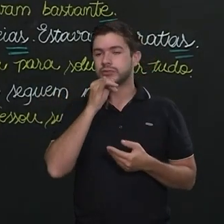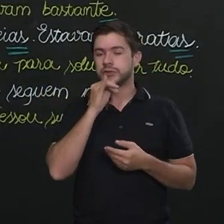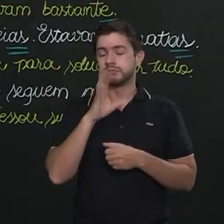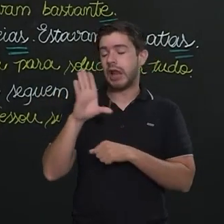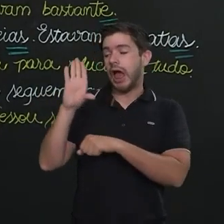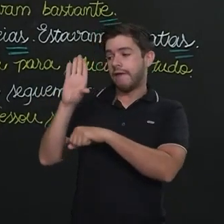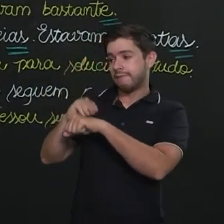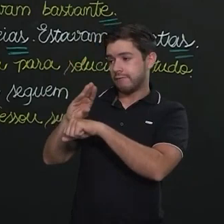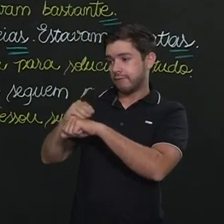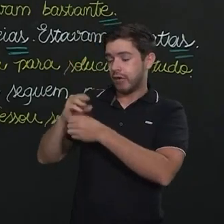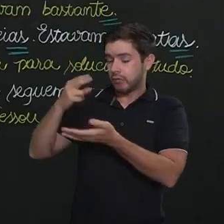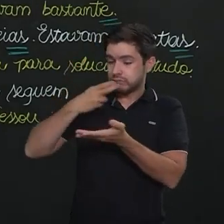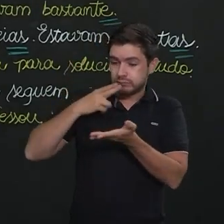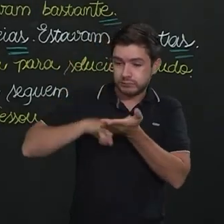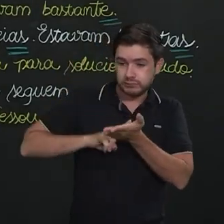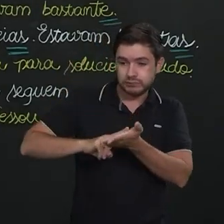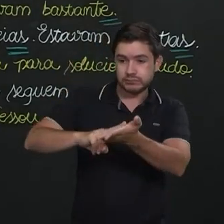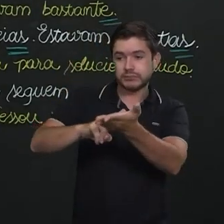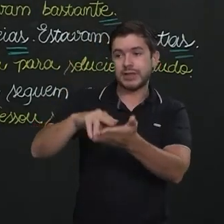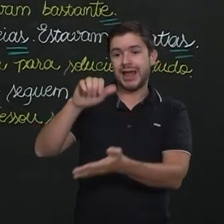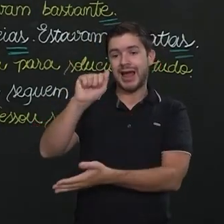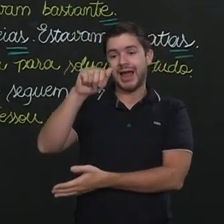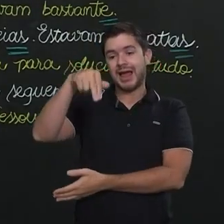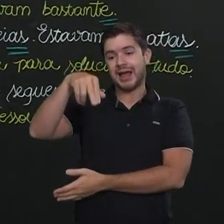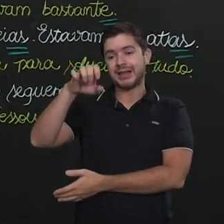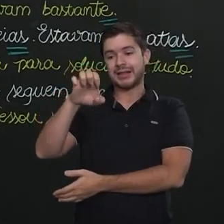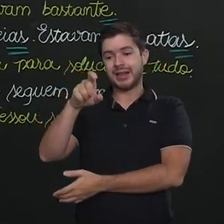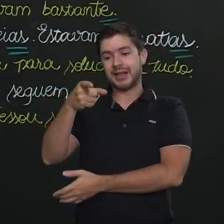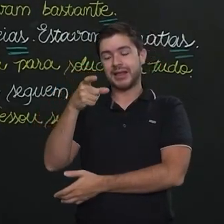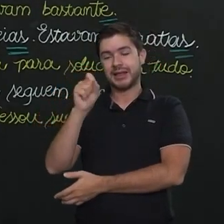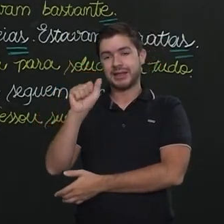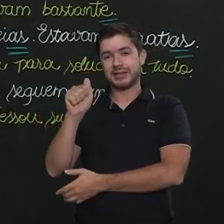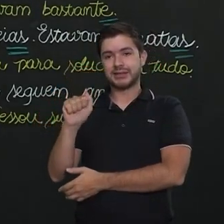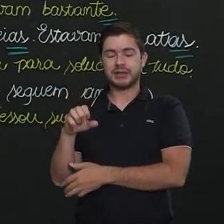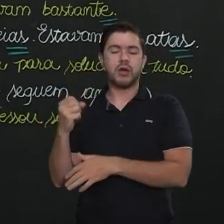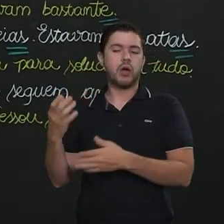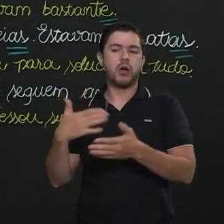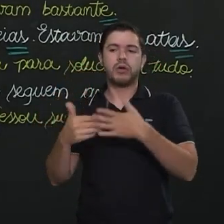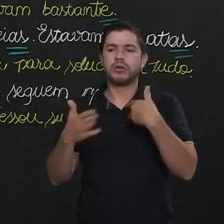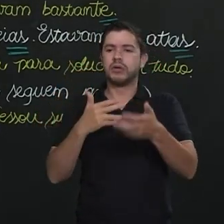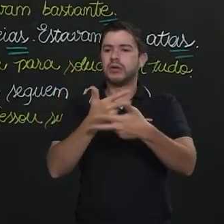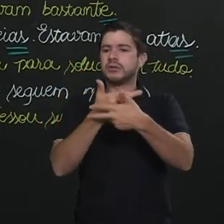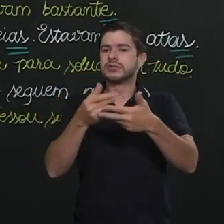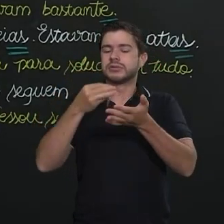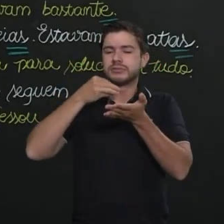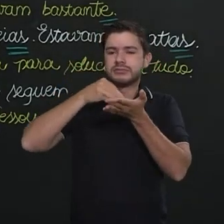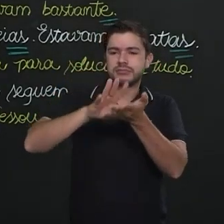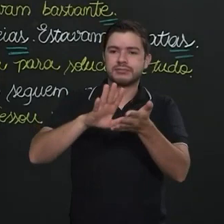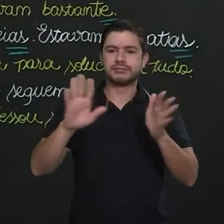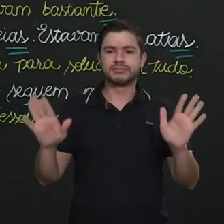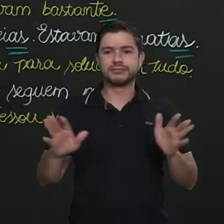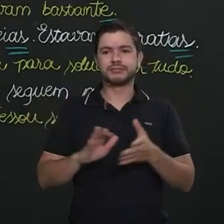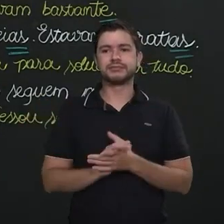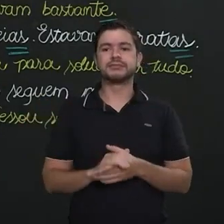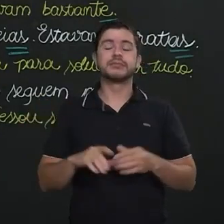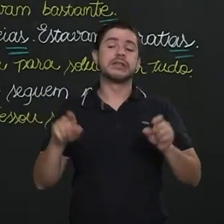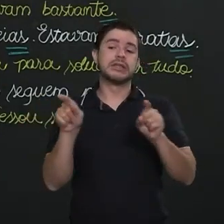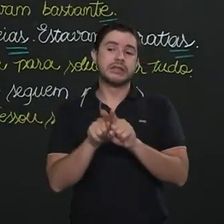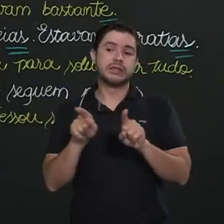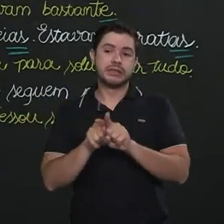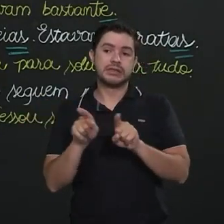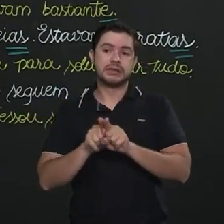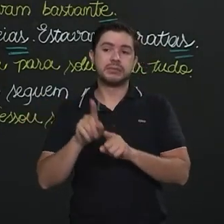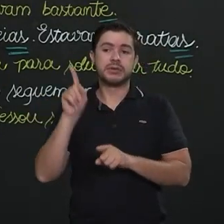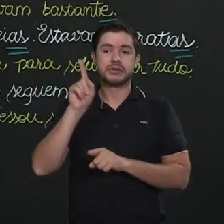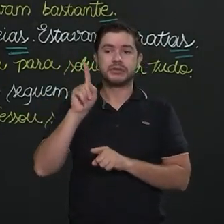as fotos seguem anexas, o arquivo segue anexo. A concordância recomendada é essa. E